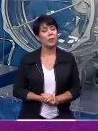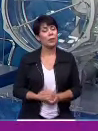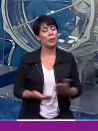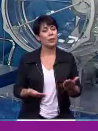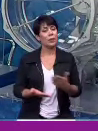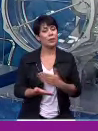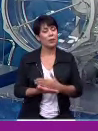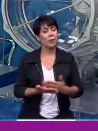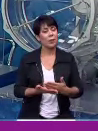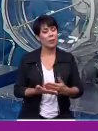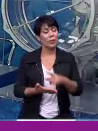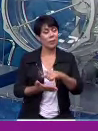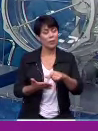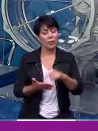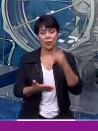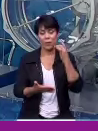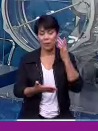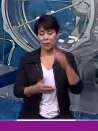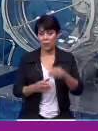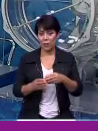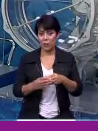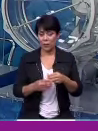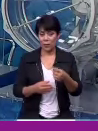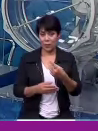Começando agora o sorteio da Loto Fácil Concurso